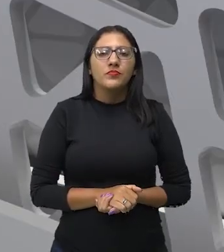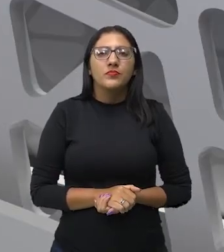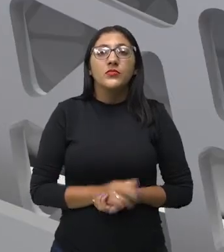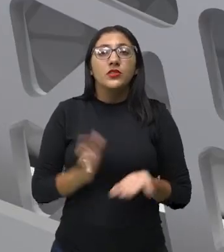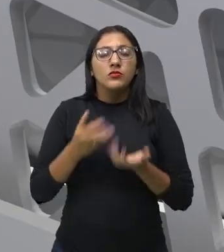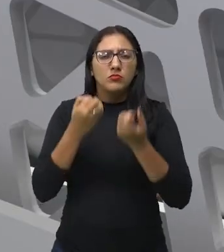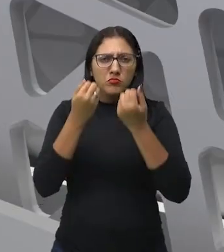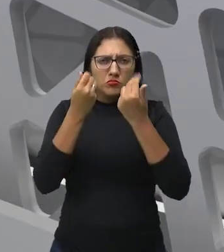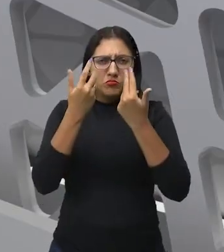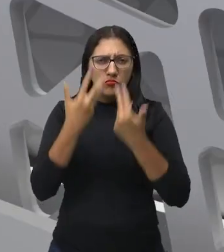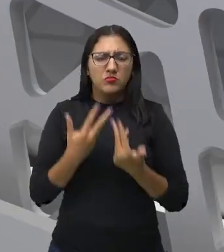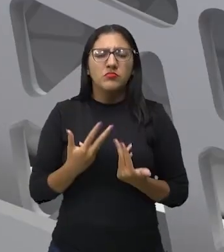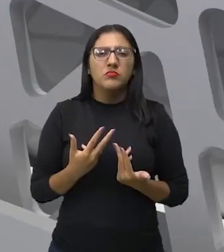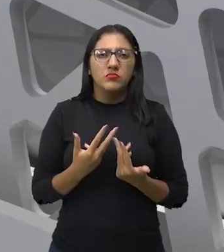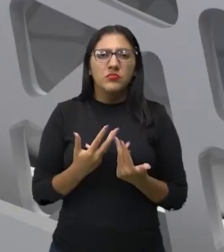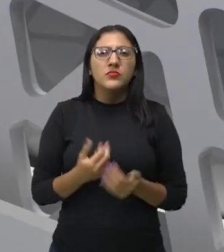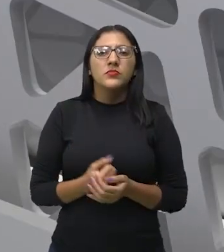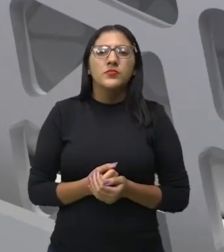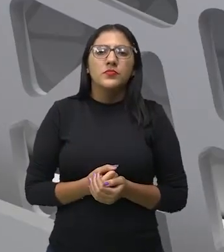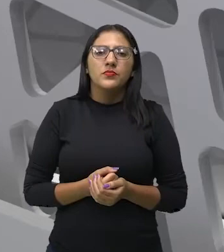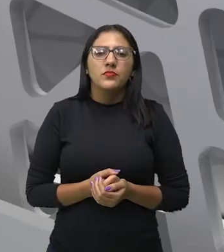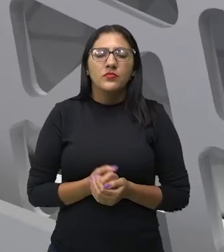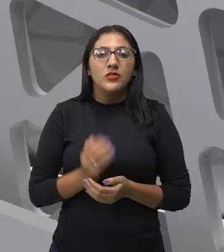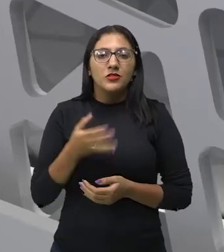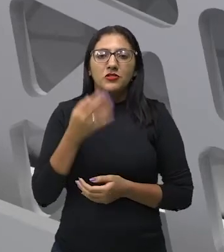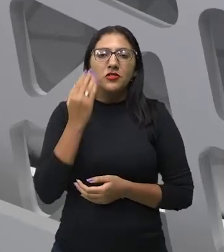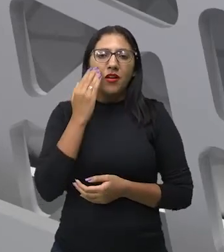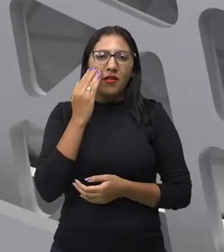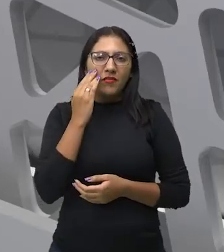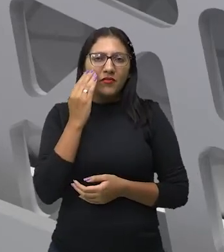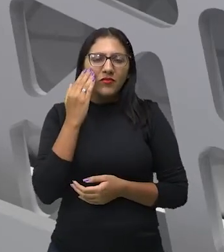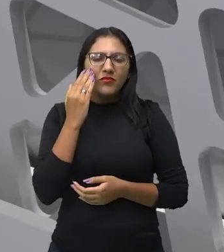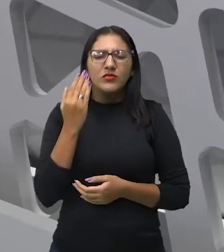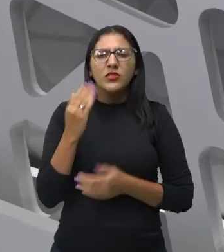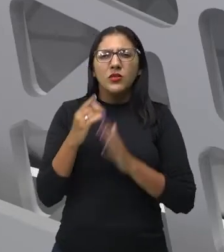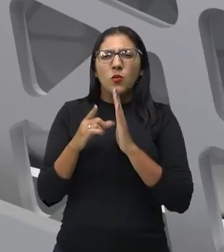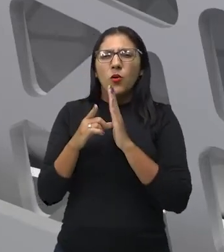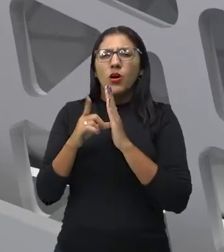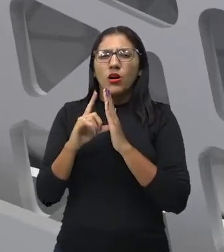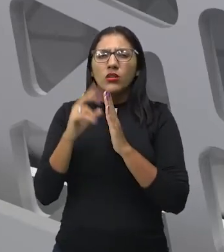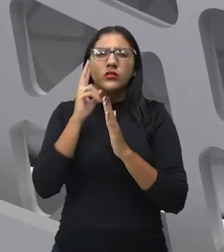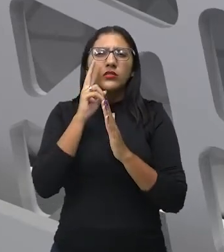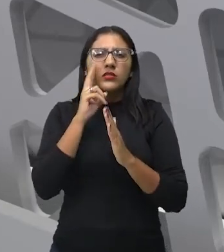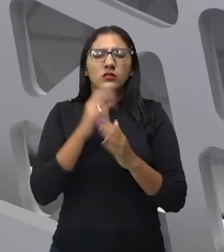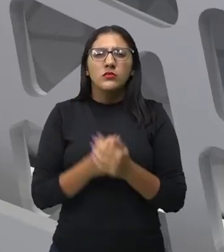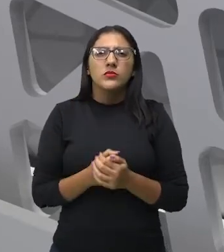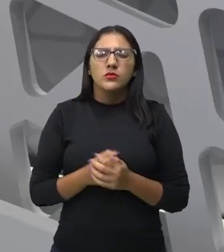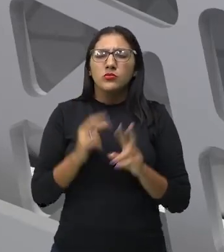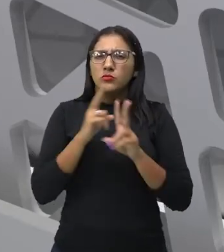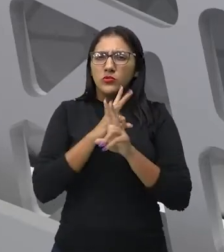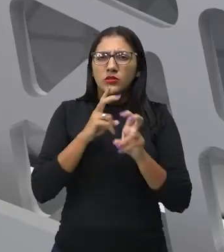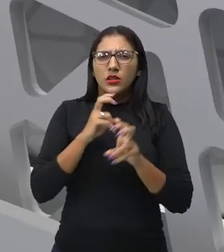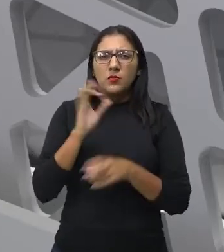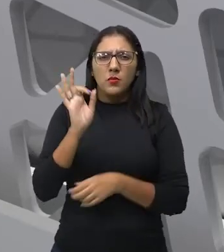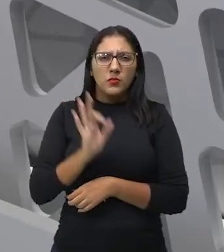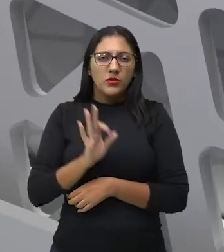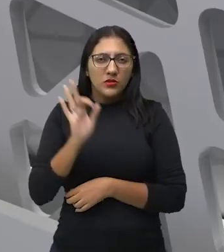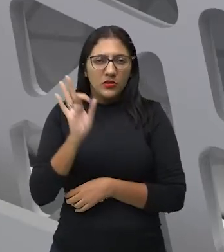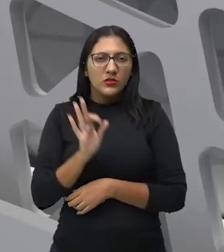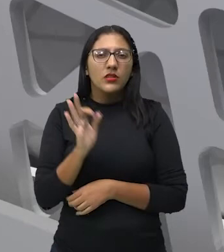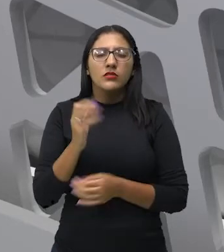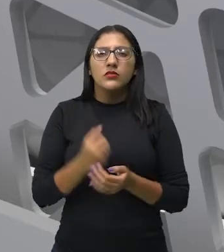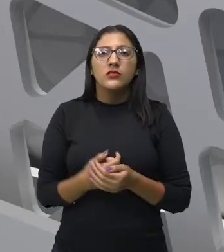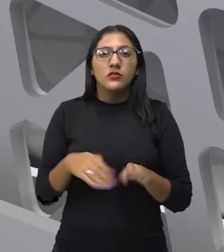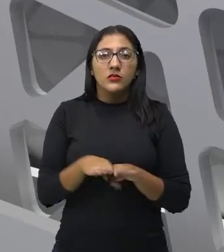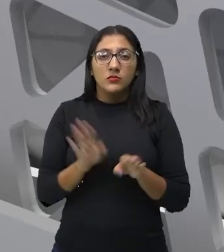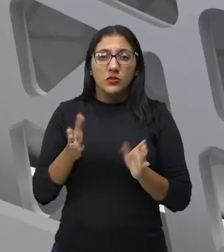dito tudo isto, né, a gente já viu, já conceituamos aqui o que é juros, né? A gente